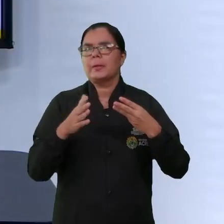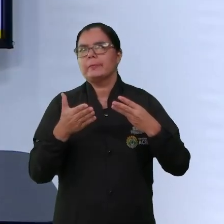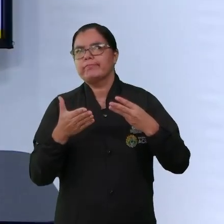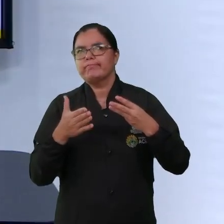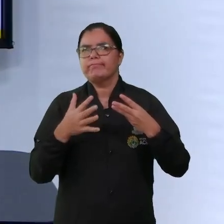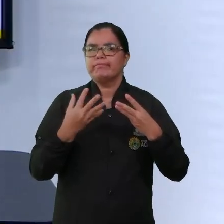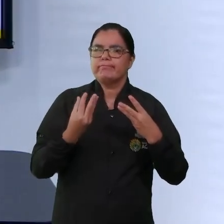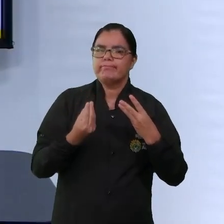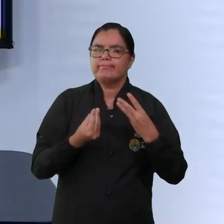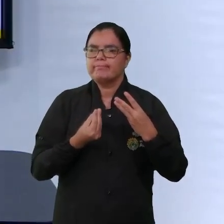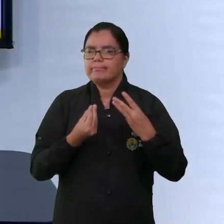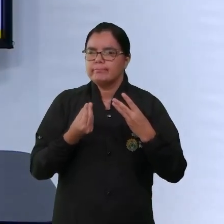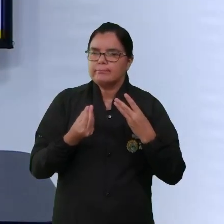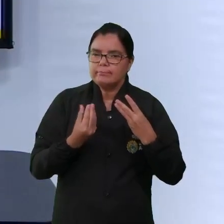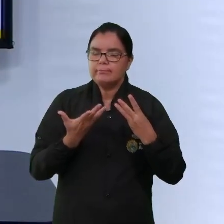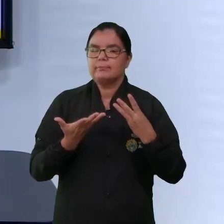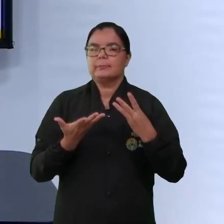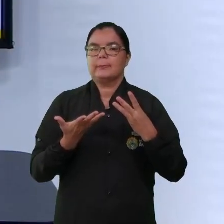que dá um